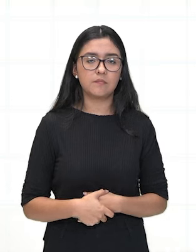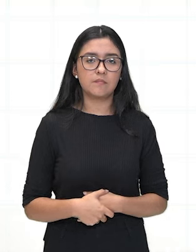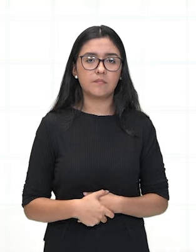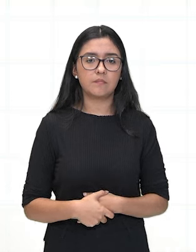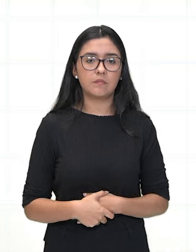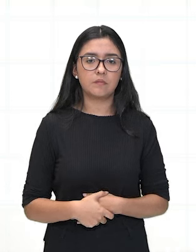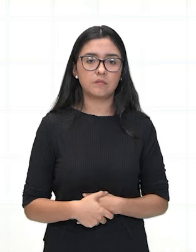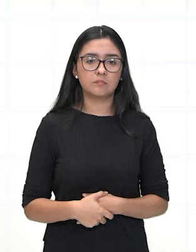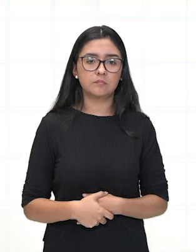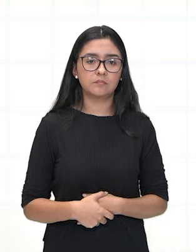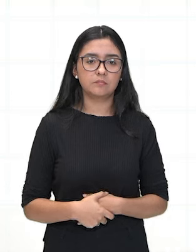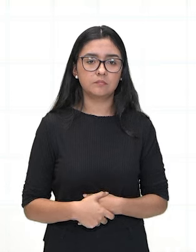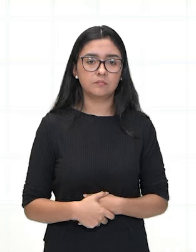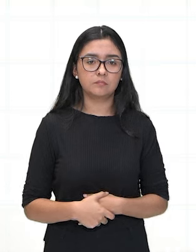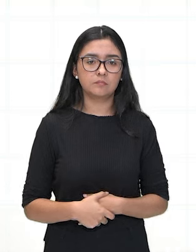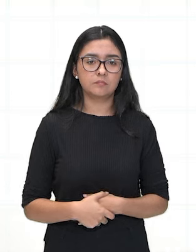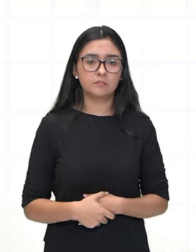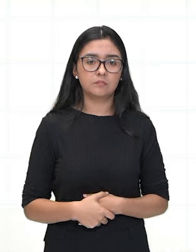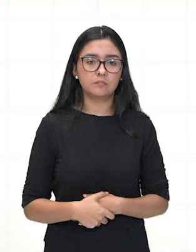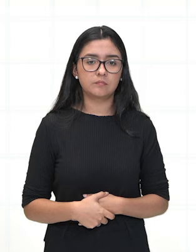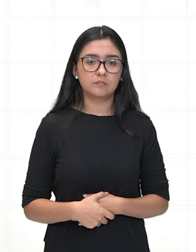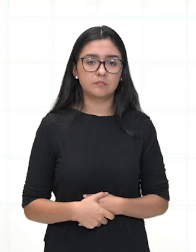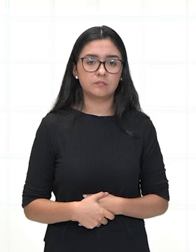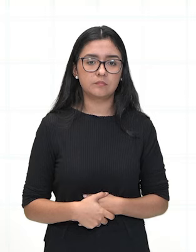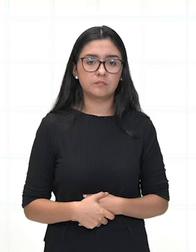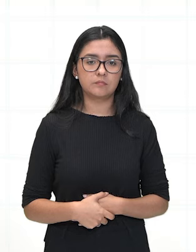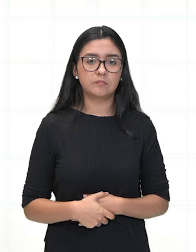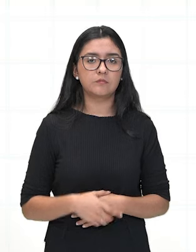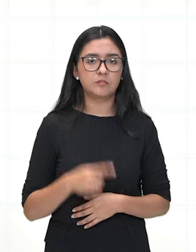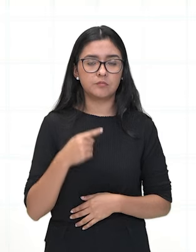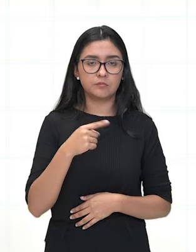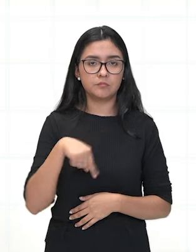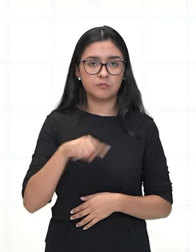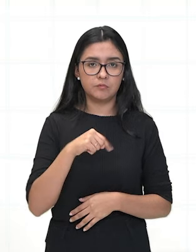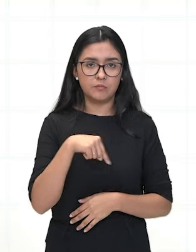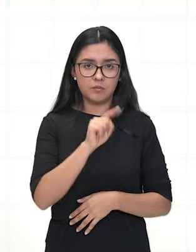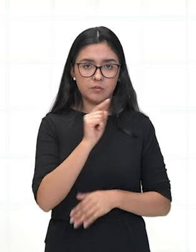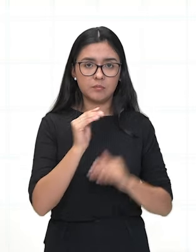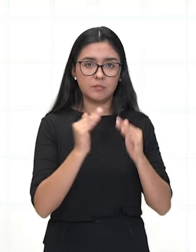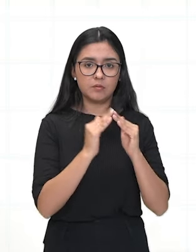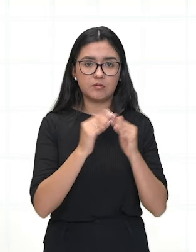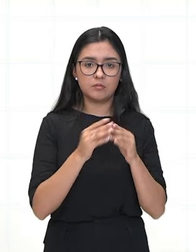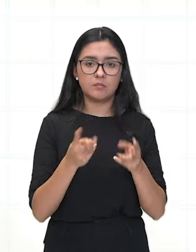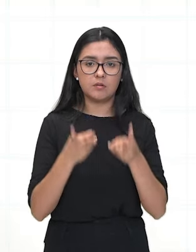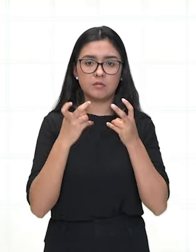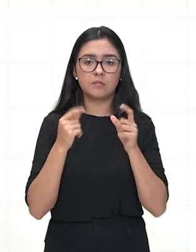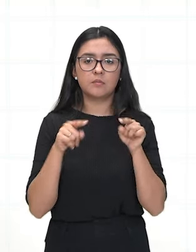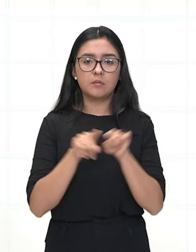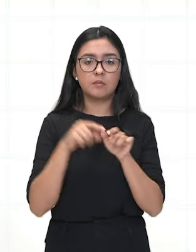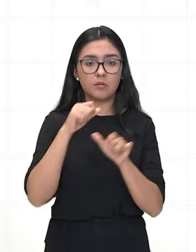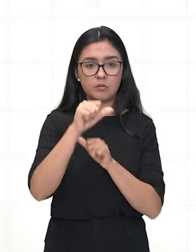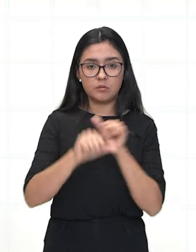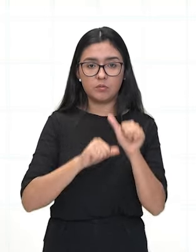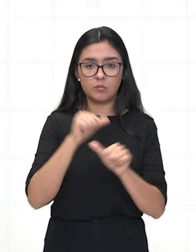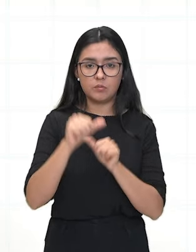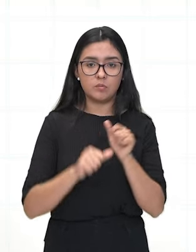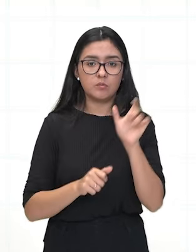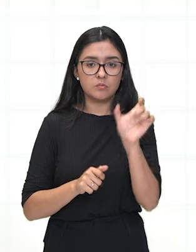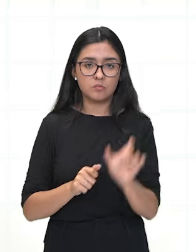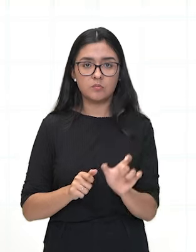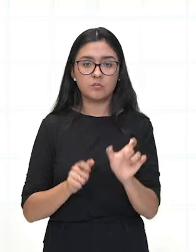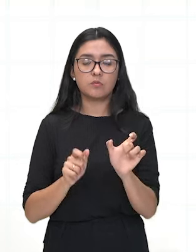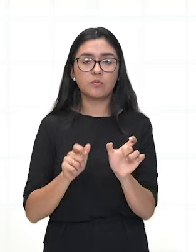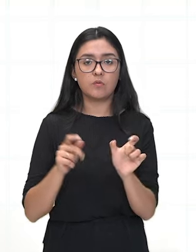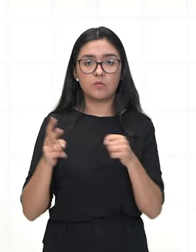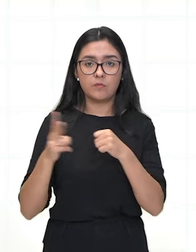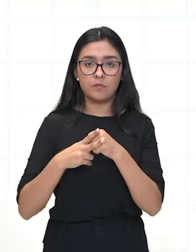sujeito going home estav indo para casa só fiz trocar o sujeito de lugar com